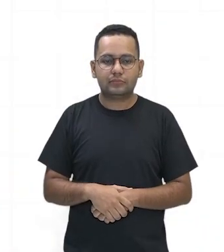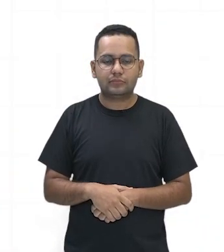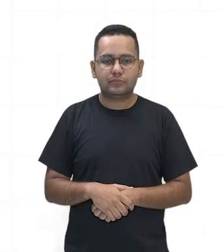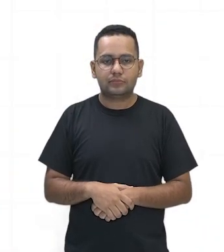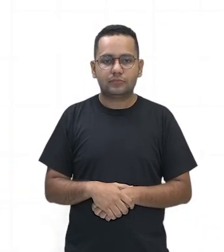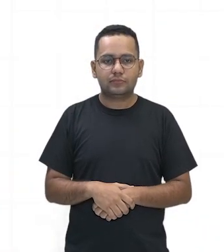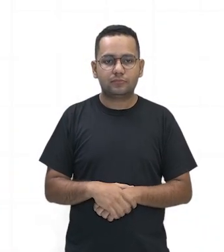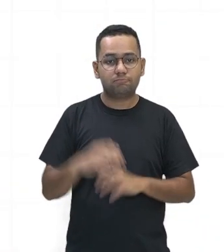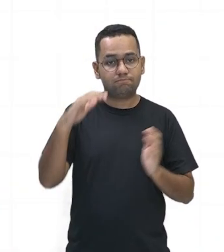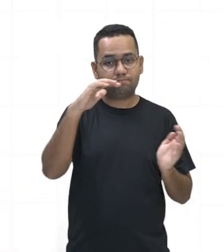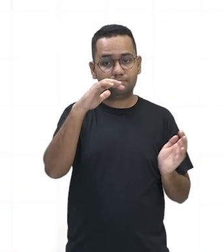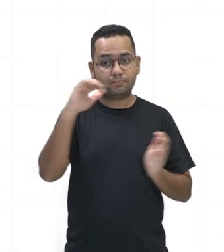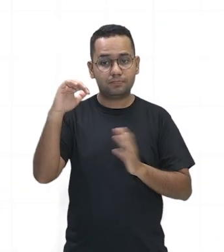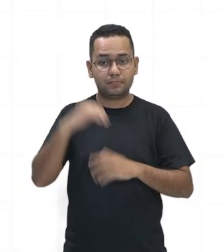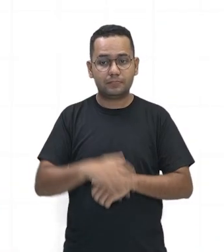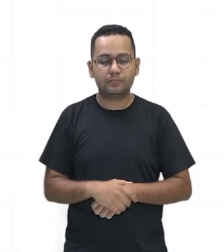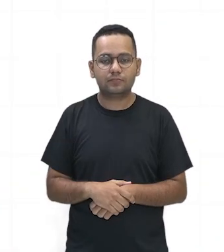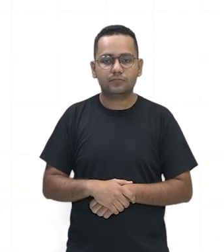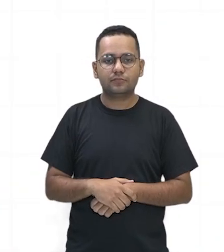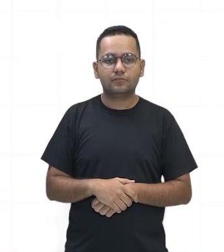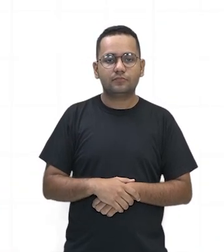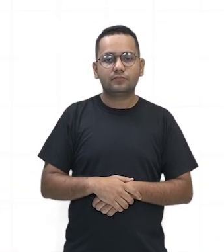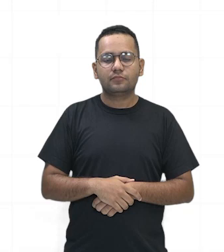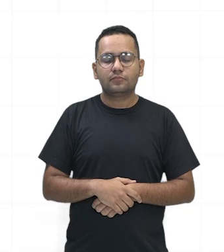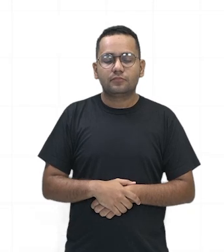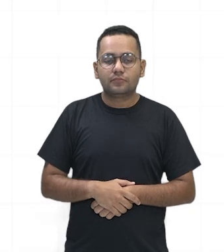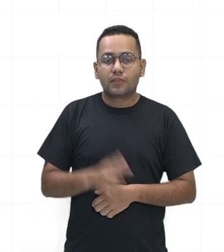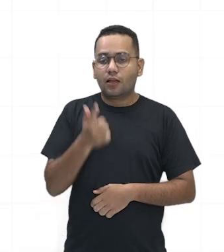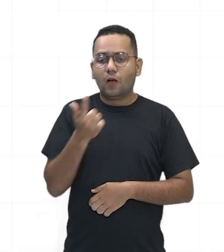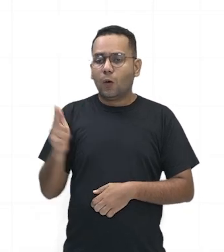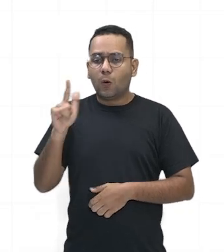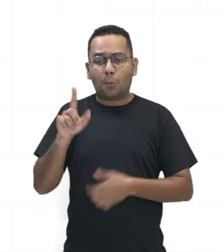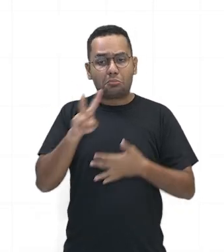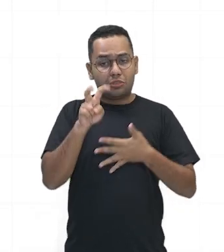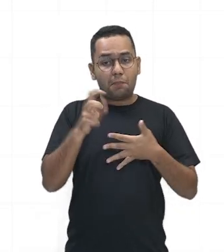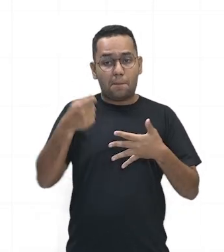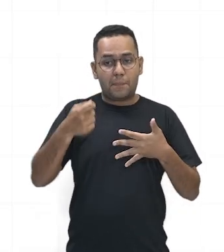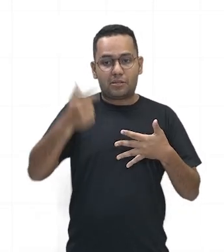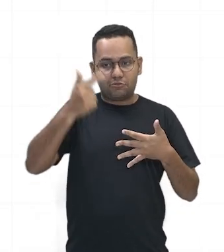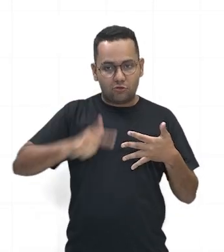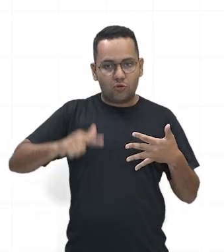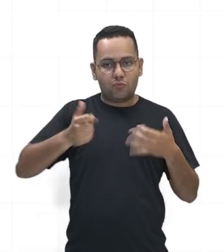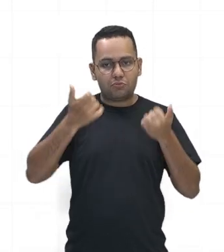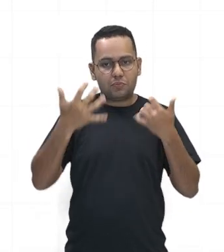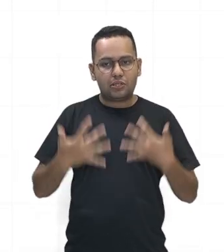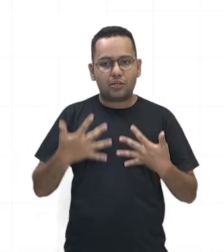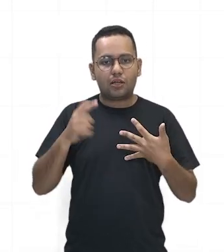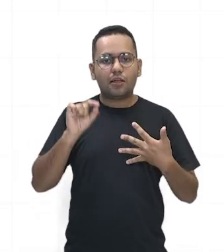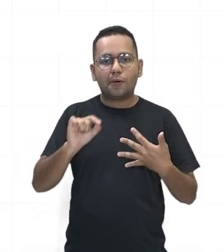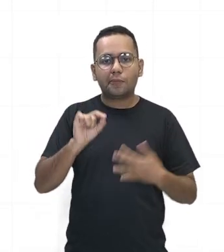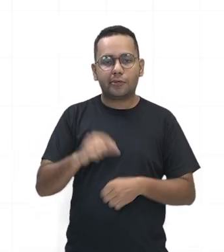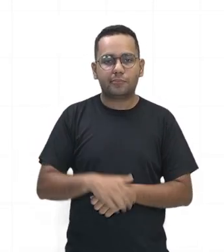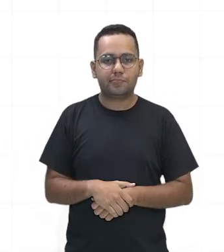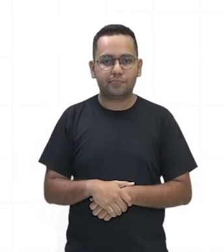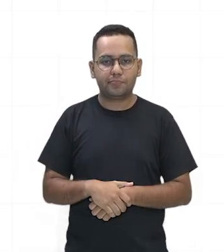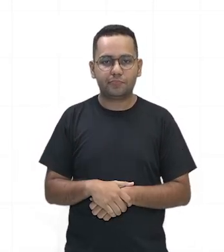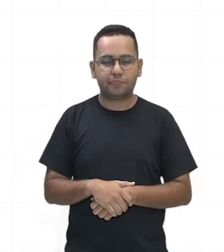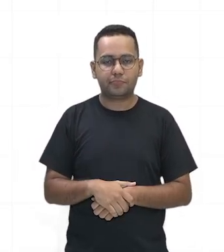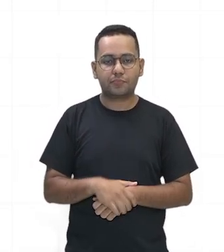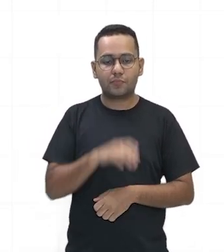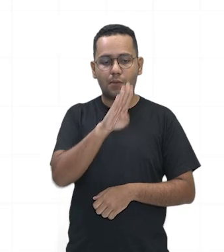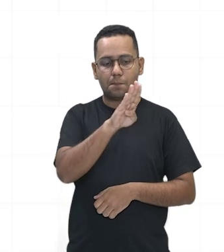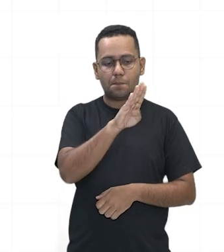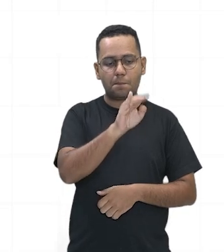também relembrar a relação entre ética e bioética. E aqui